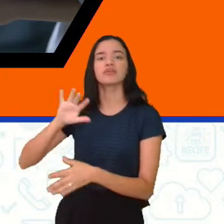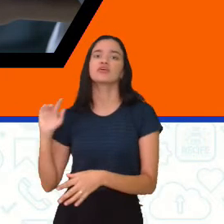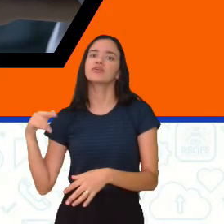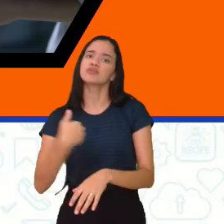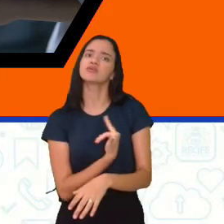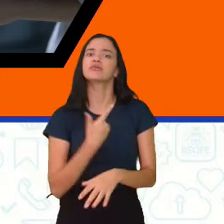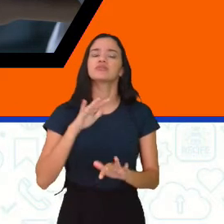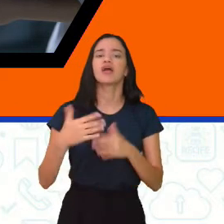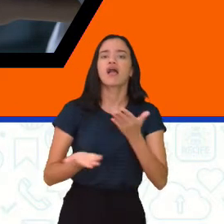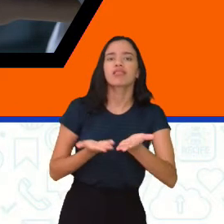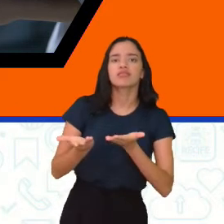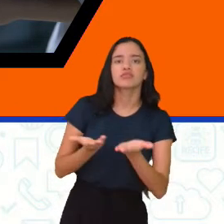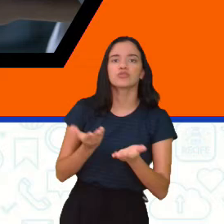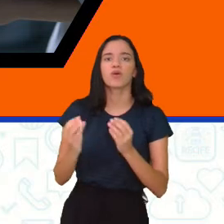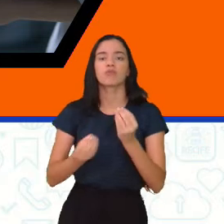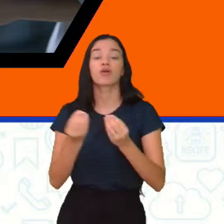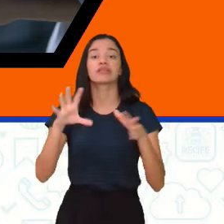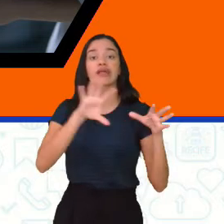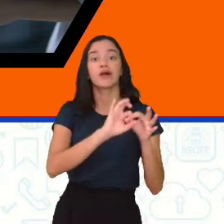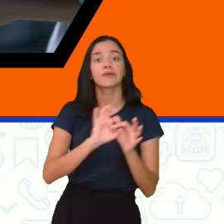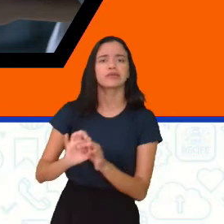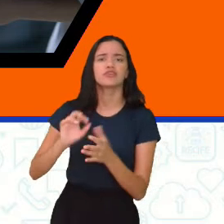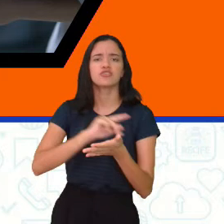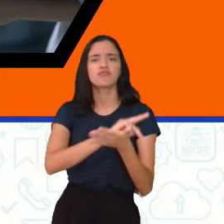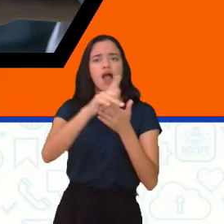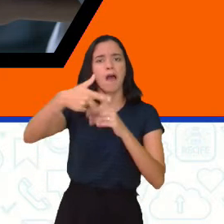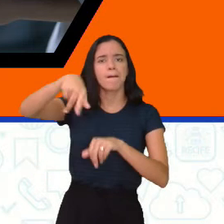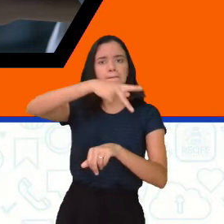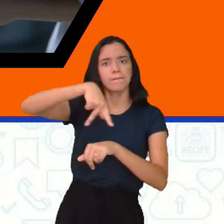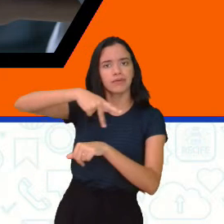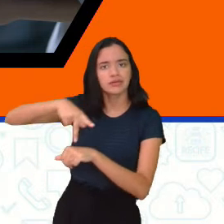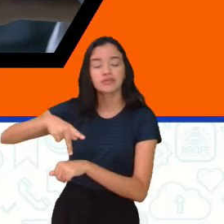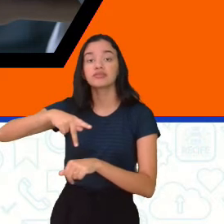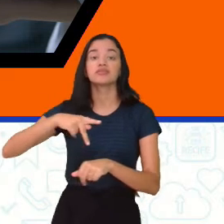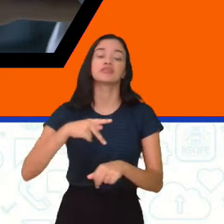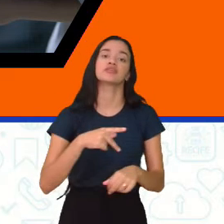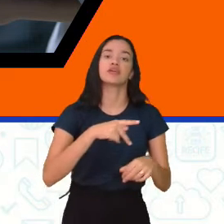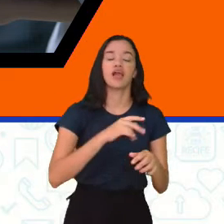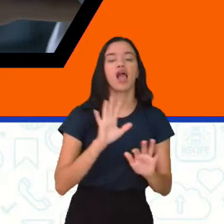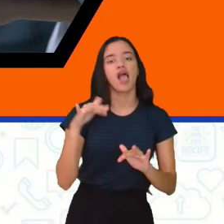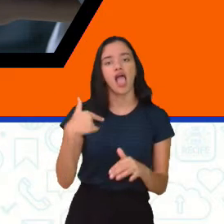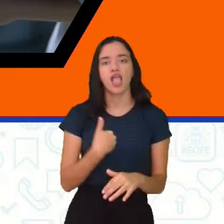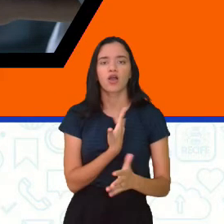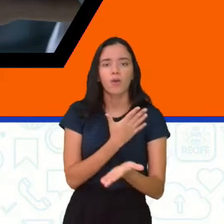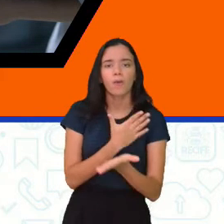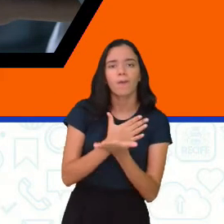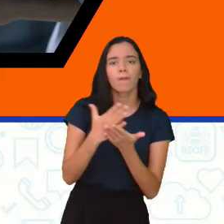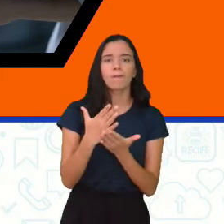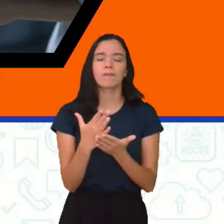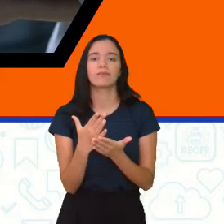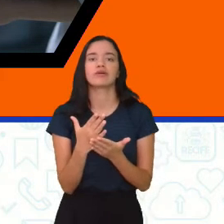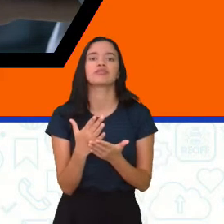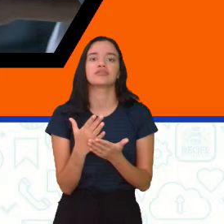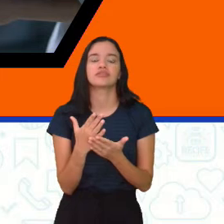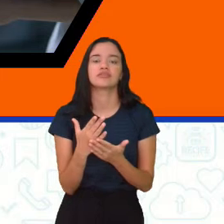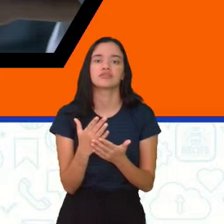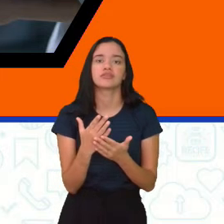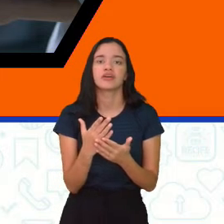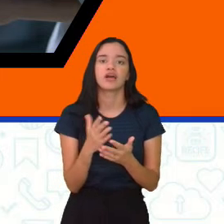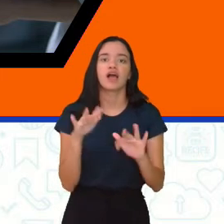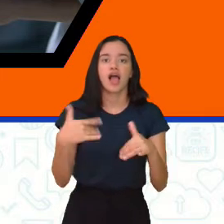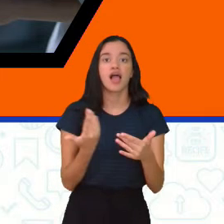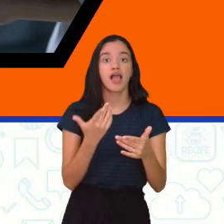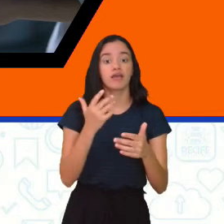gente está tratando aí da união de vários países. Então, eu começo a levar